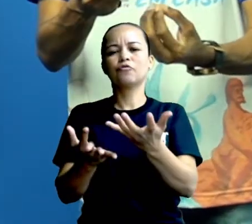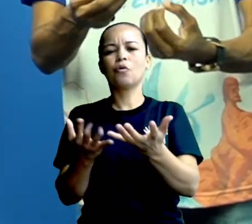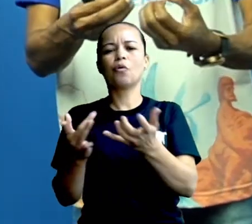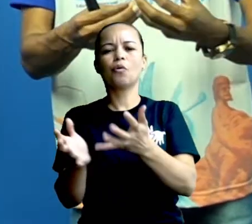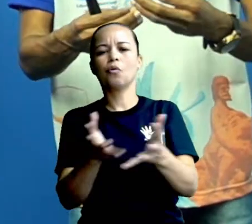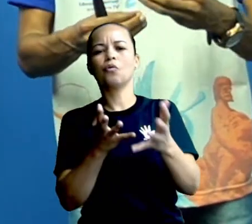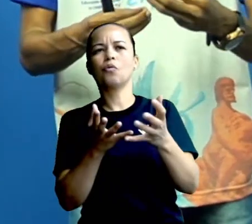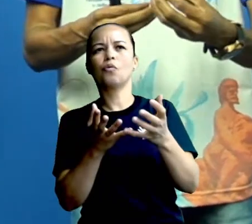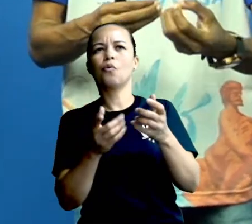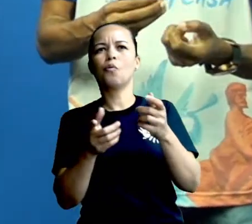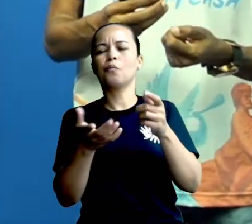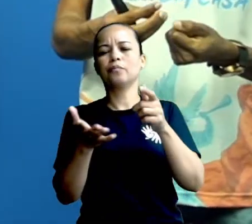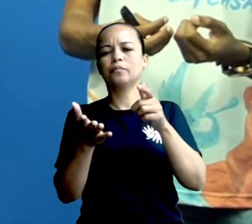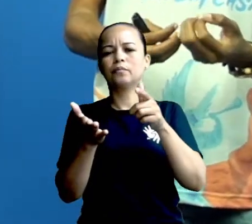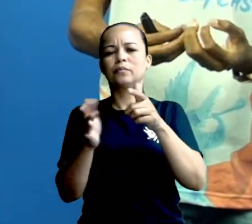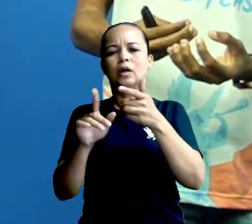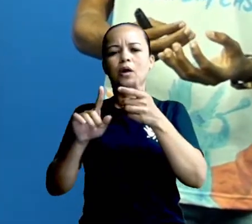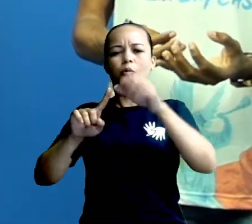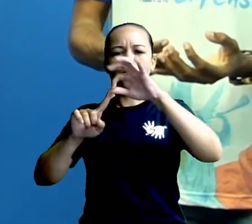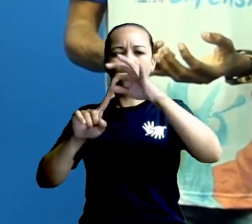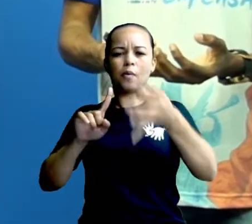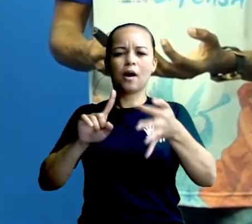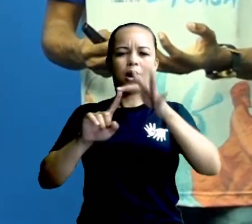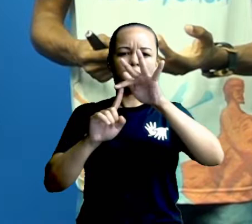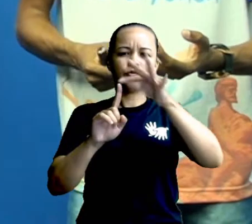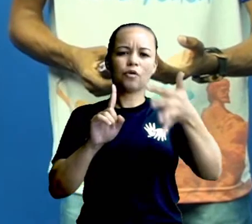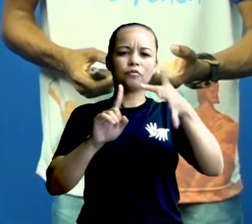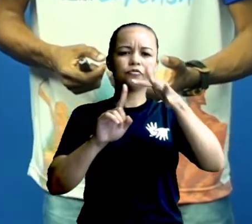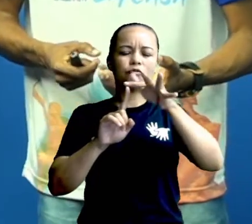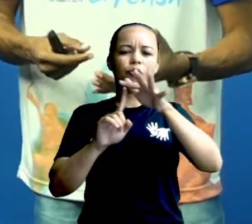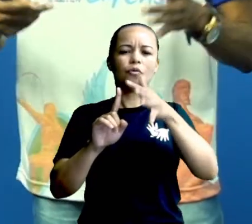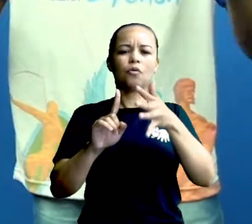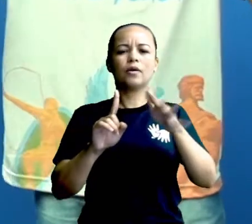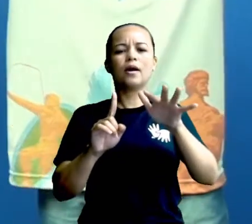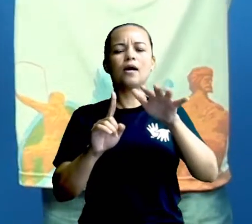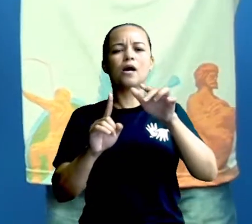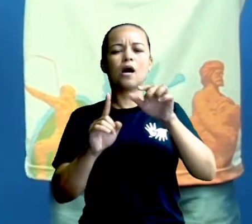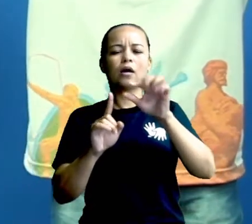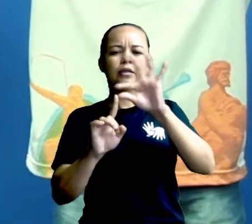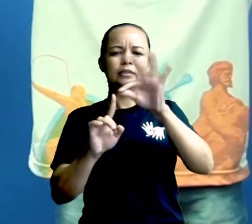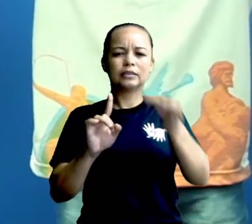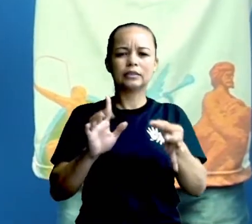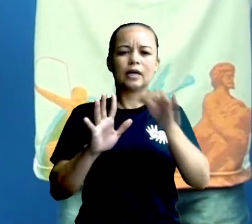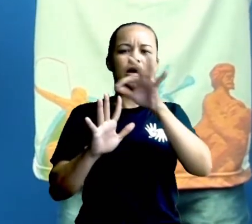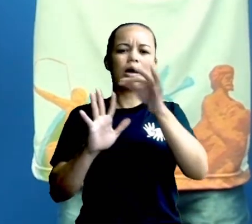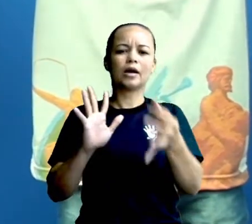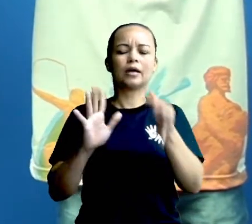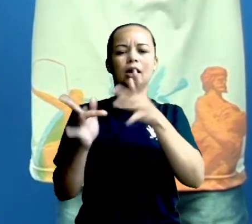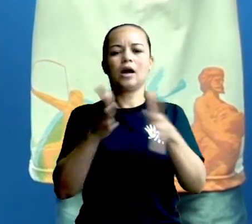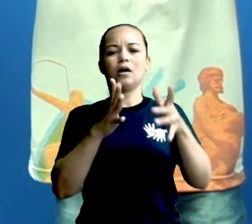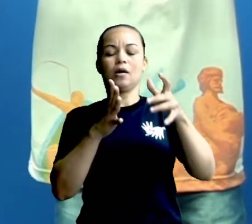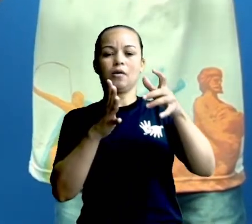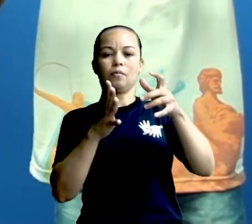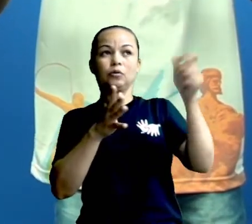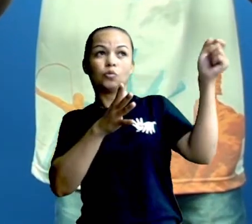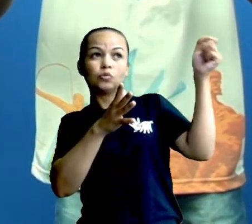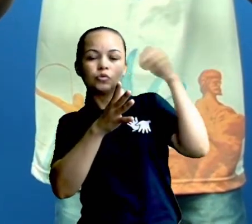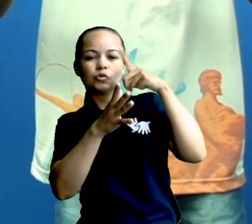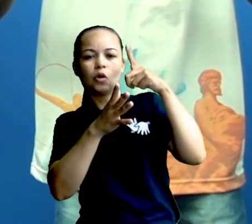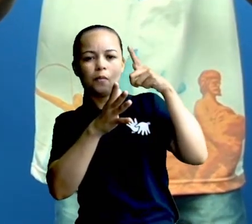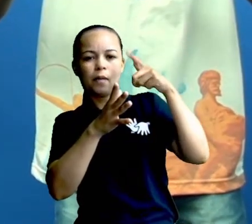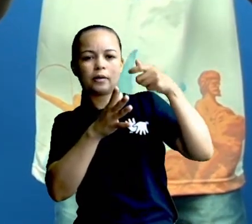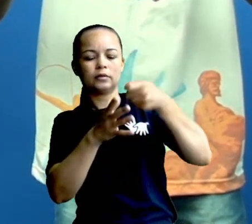em palha ou alguma folha seca, alguma coisa assim, você pega uma lanterna lá, o raio que vem do sol, bate na